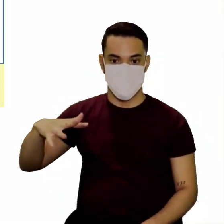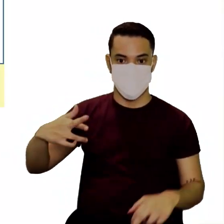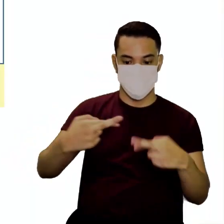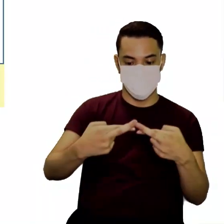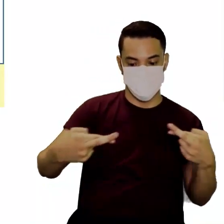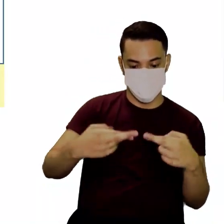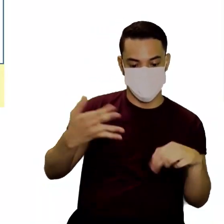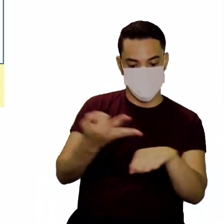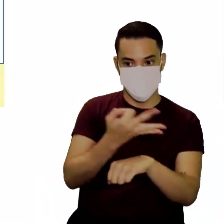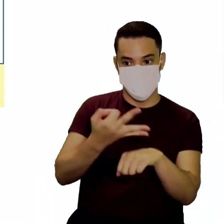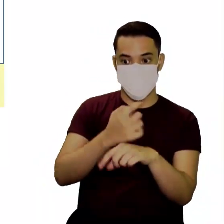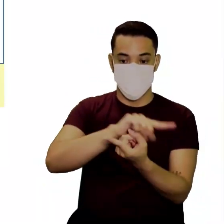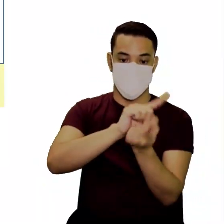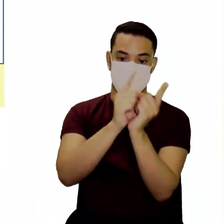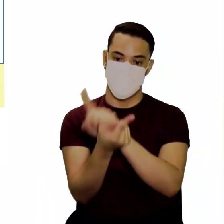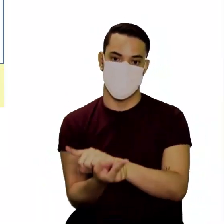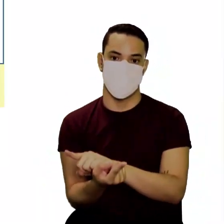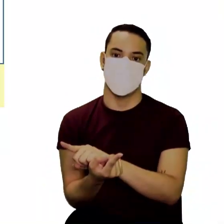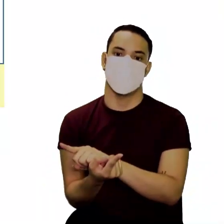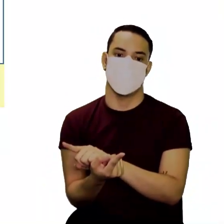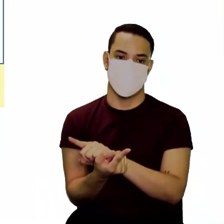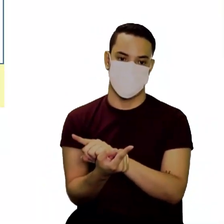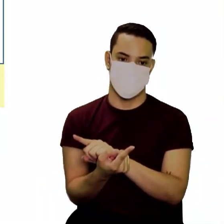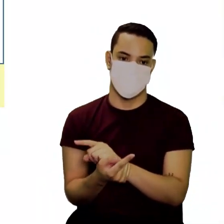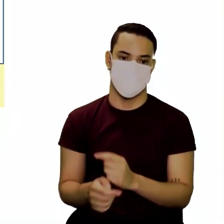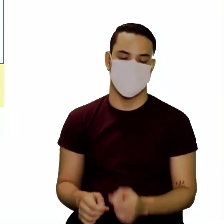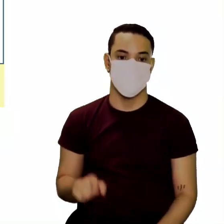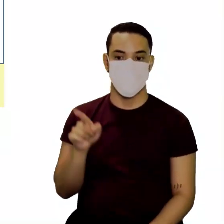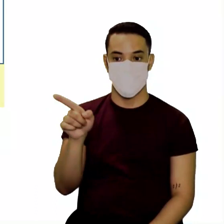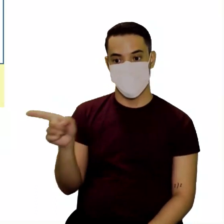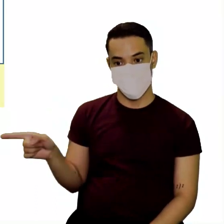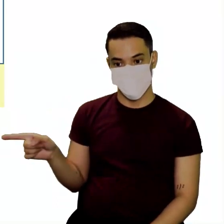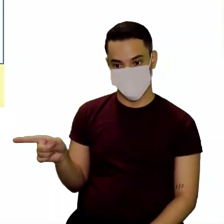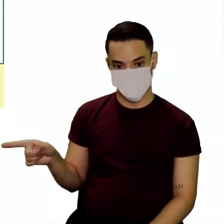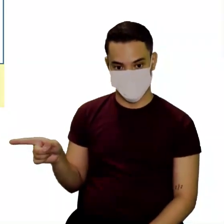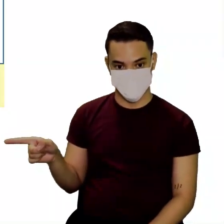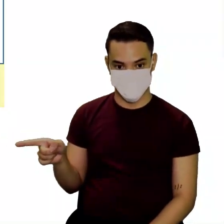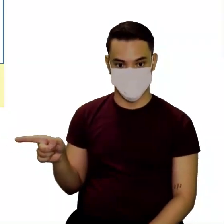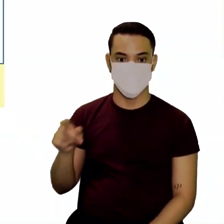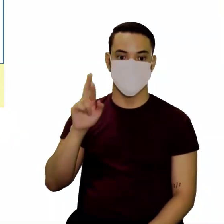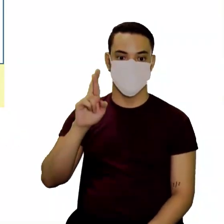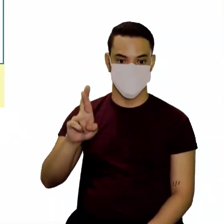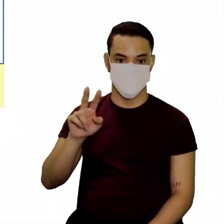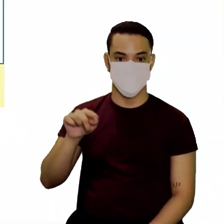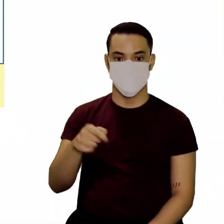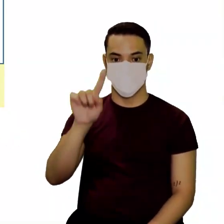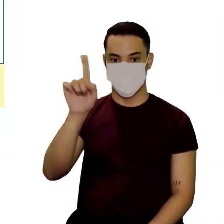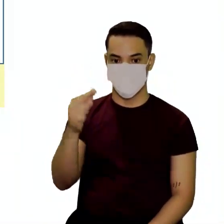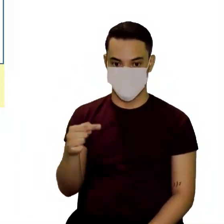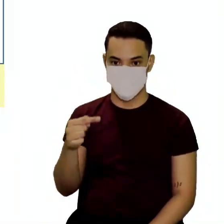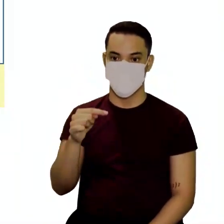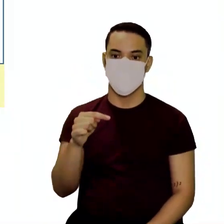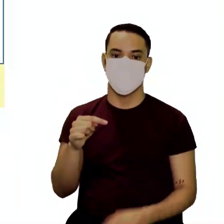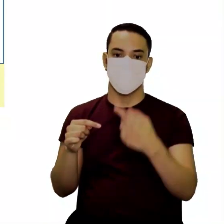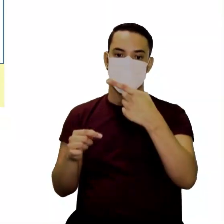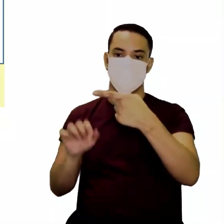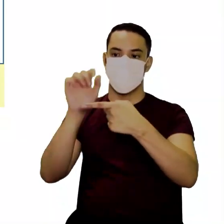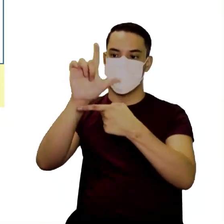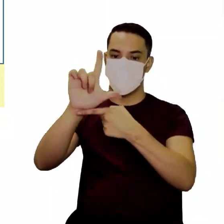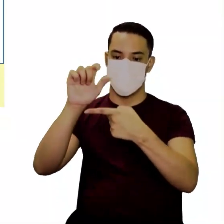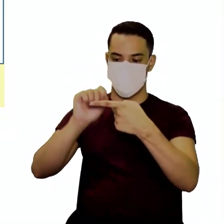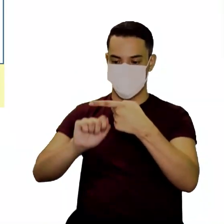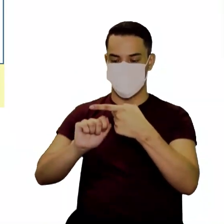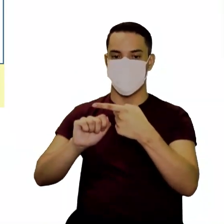é inversa, né? Então é aquela equação ρL sobre A, né? Então aí